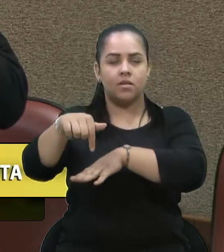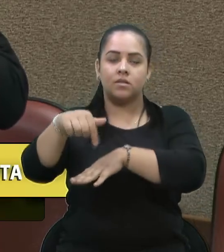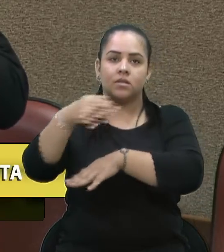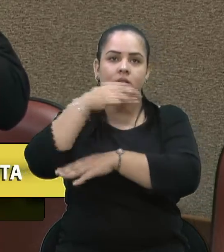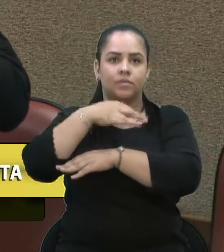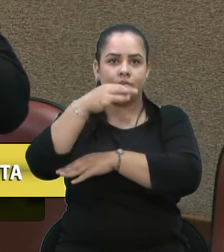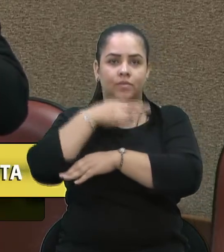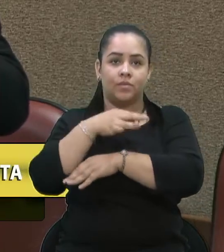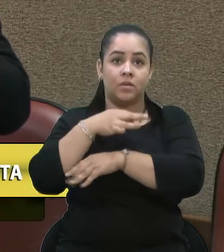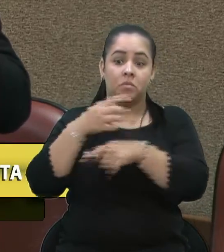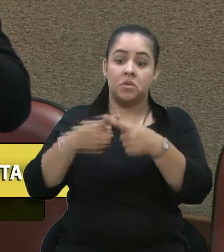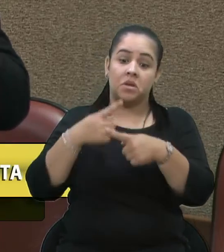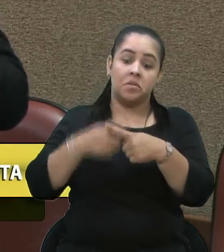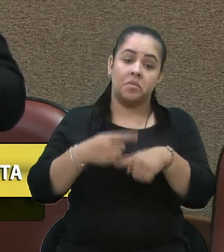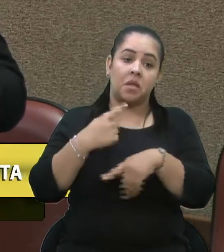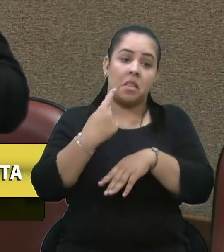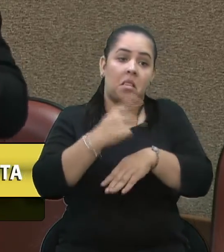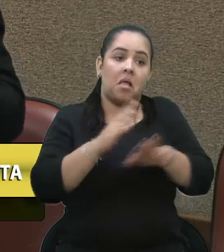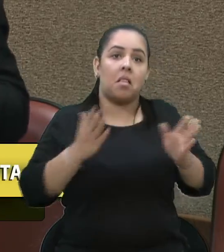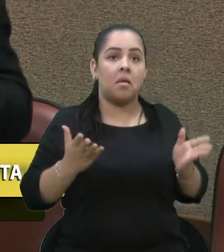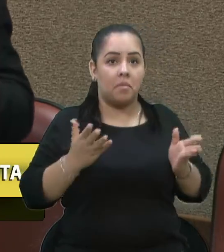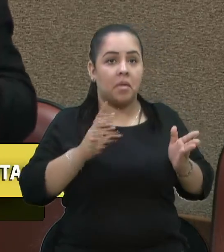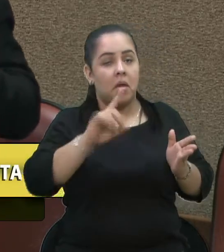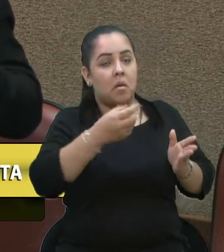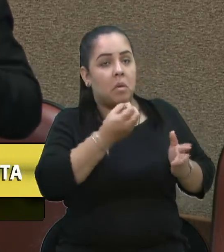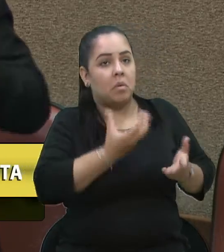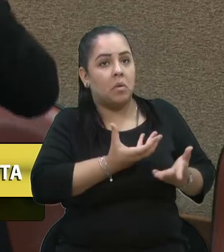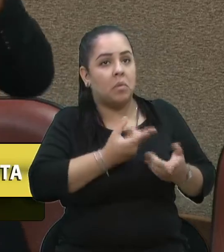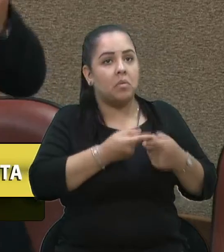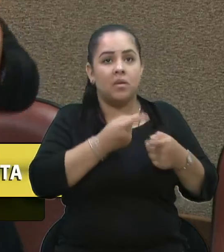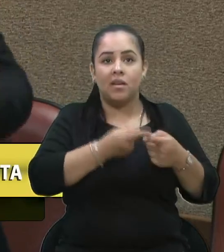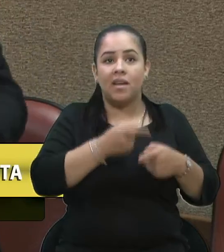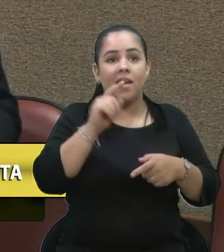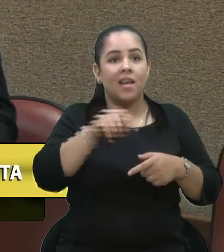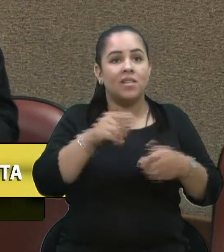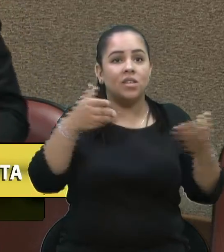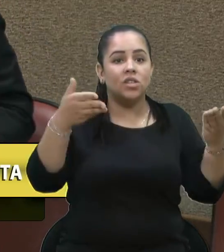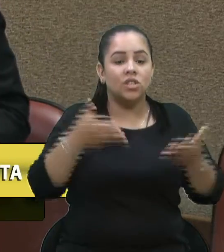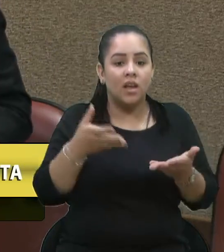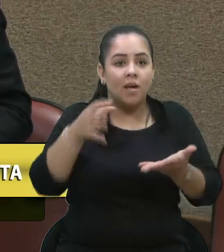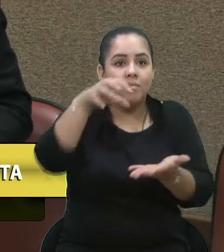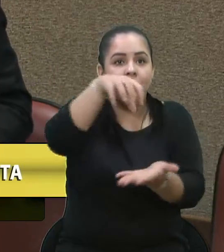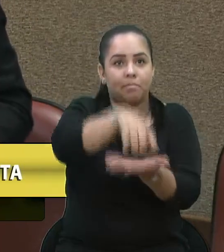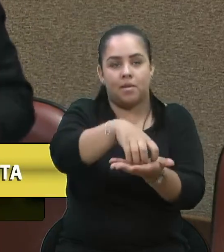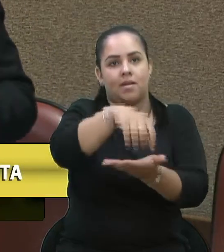Visate, para ela, pode ser que vale a pena. Por quê? Porque ela já está implantada em Caxias